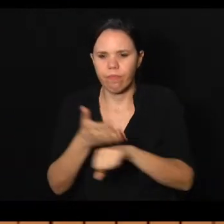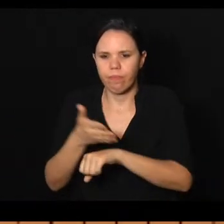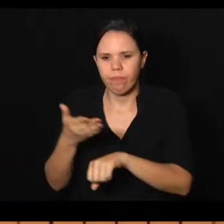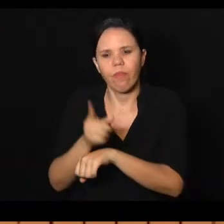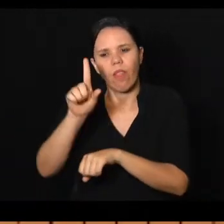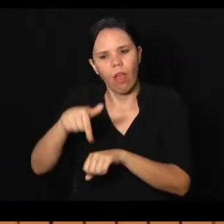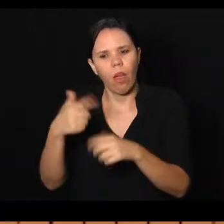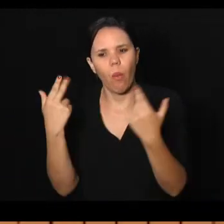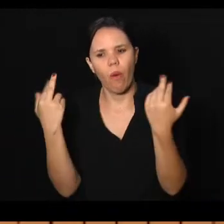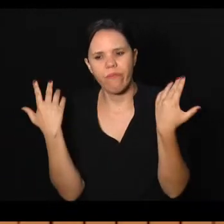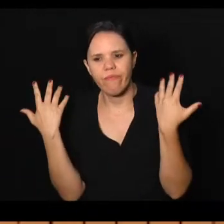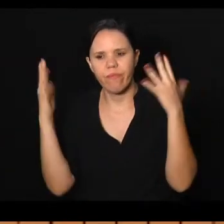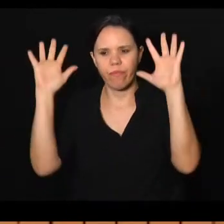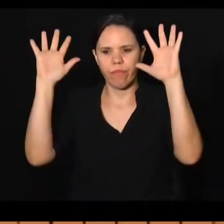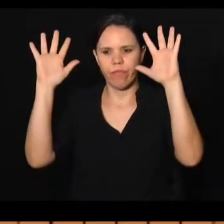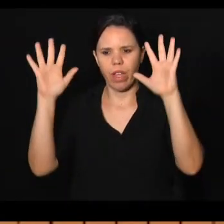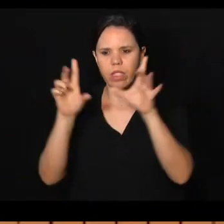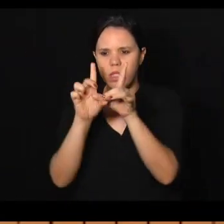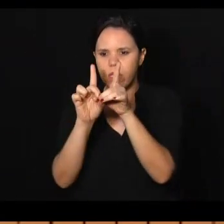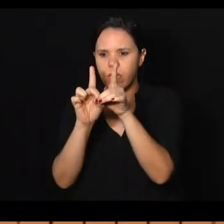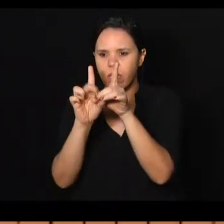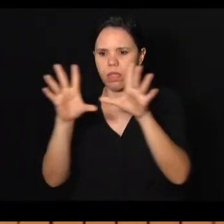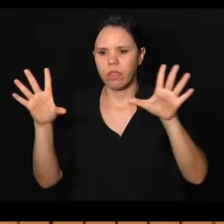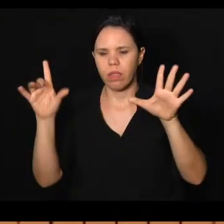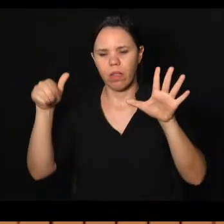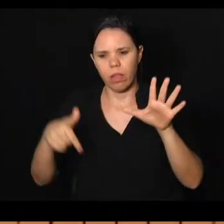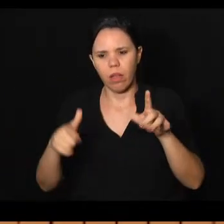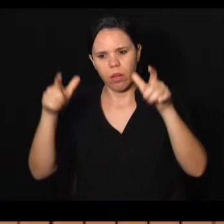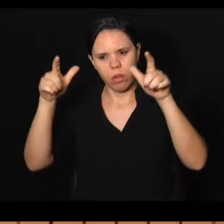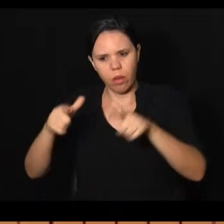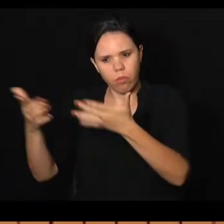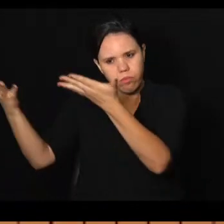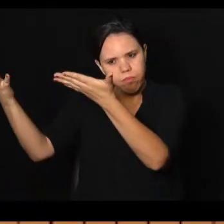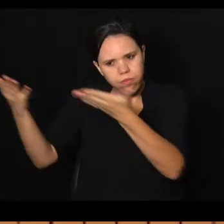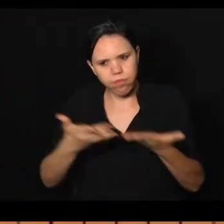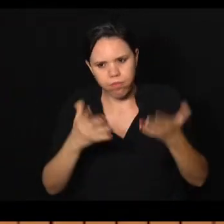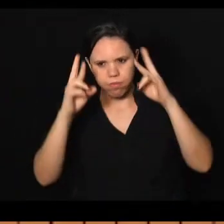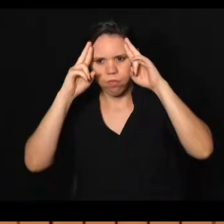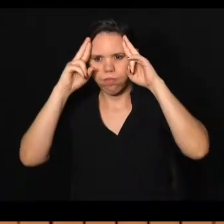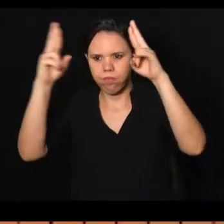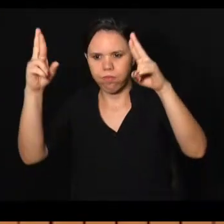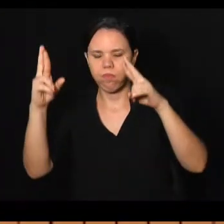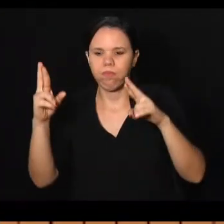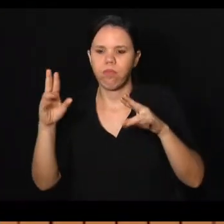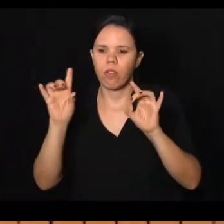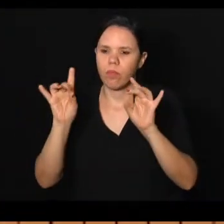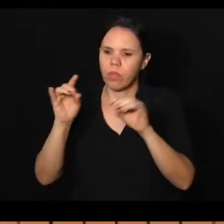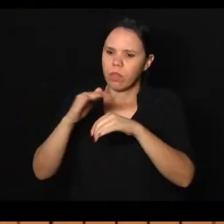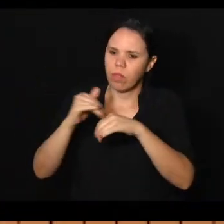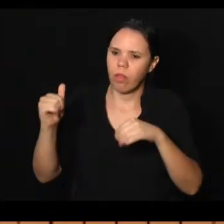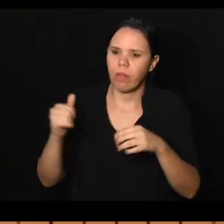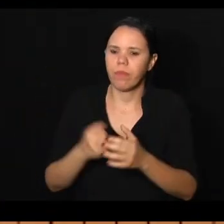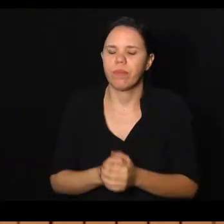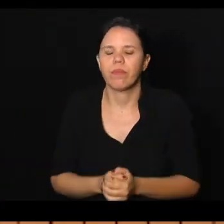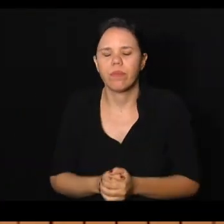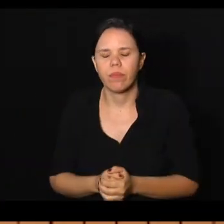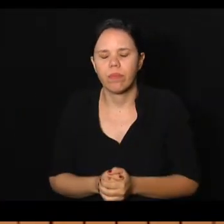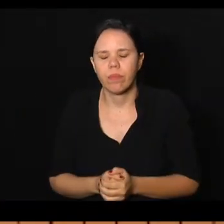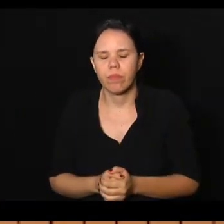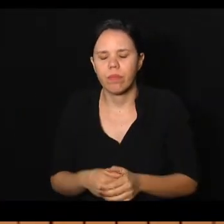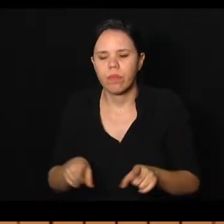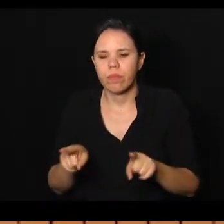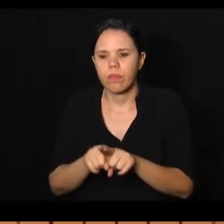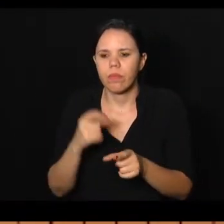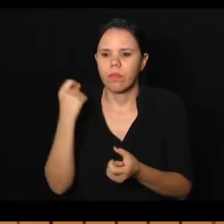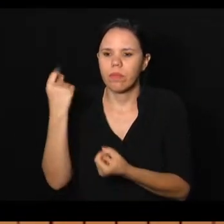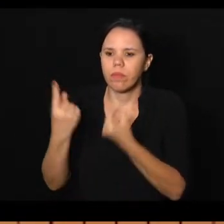festa da democracia, essa é a casa do povo, e nós acolhemos a todos com muito respeito, com muito carinho. Mas eu quero fazer menção de algumas pessoas